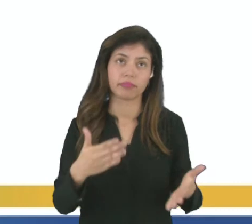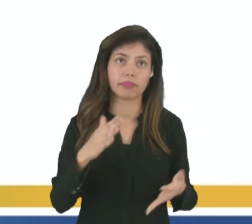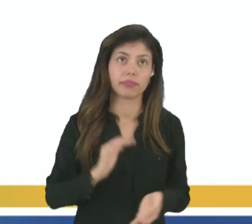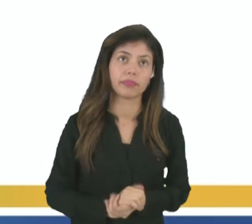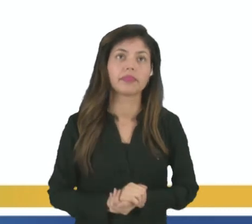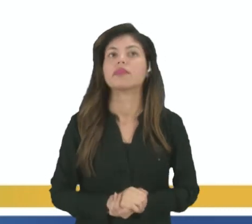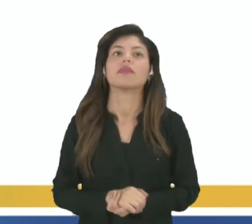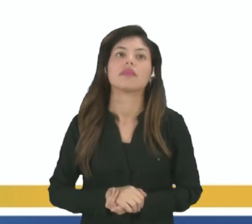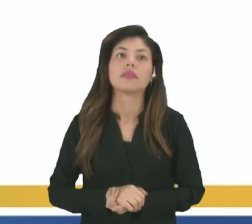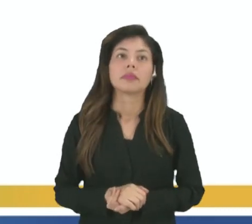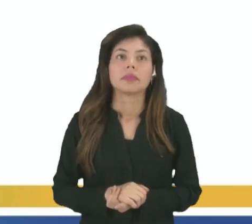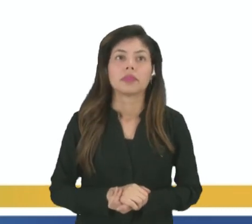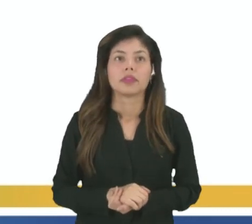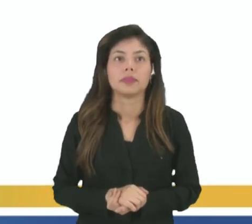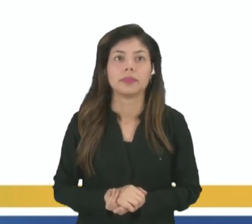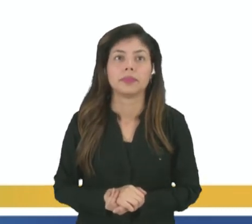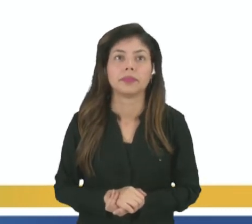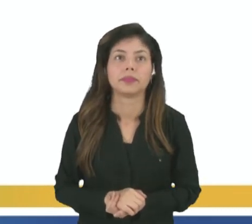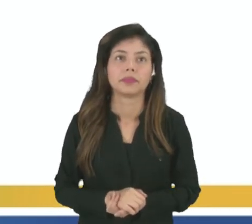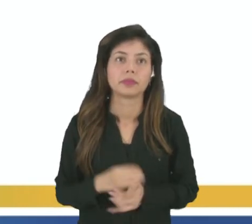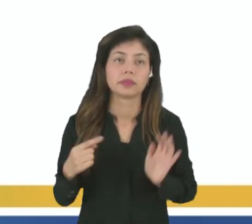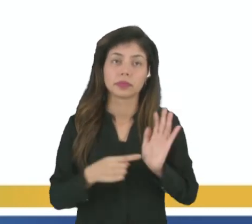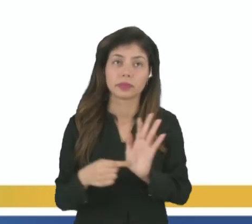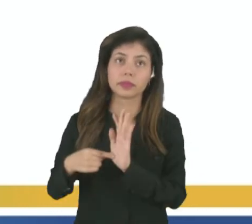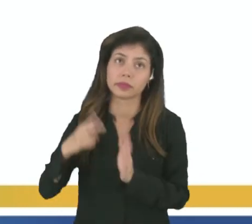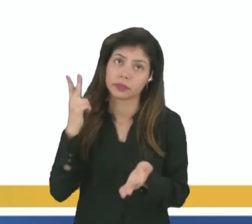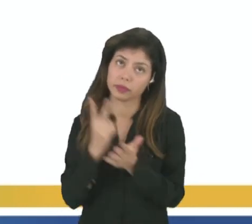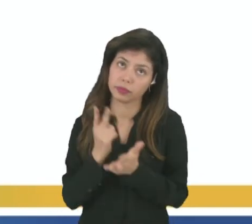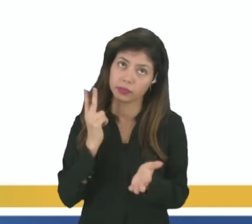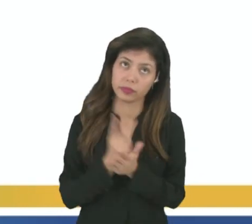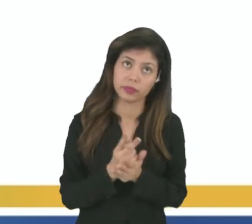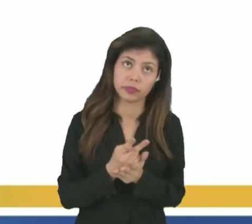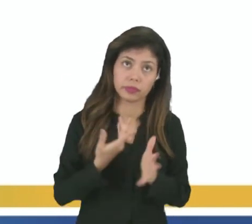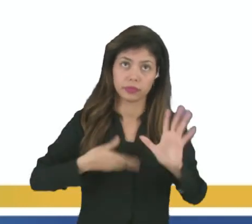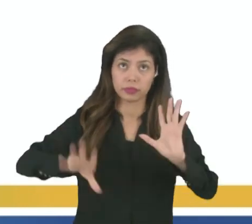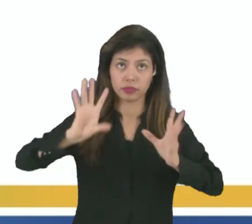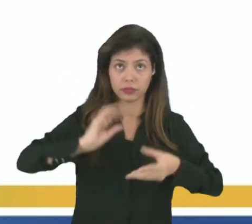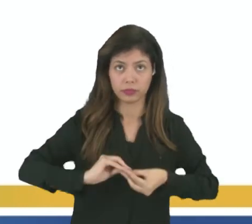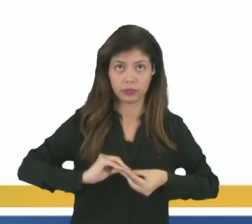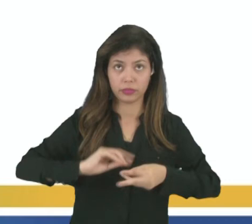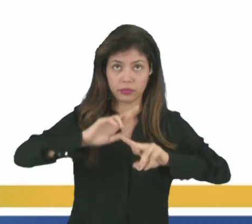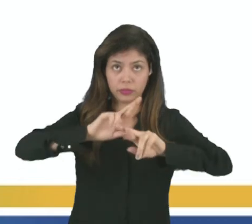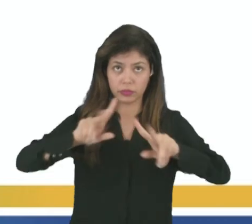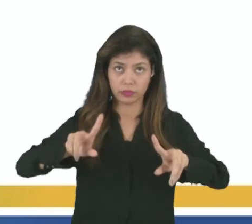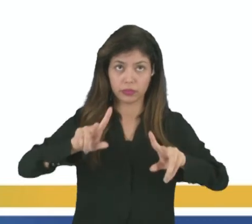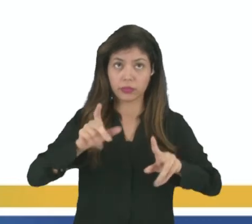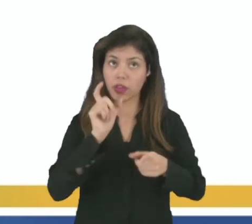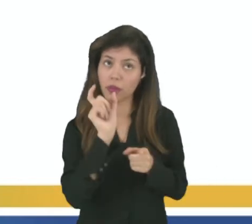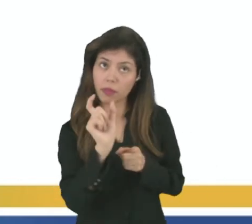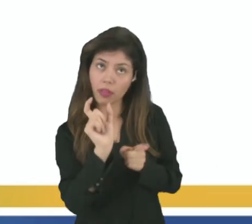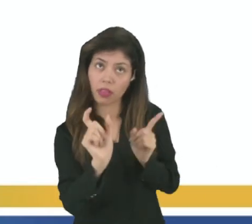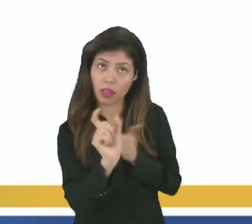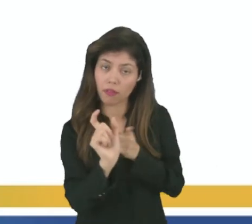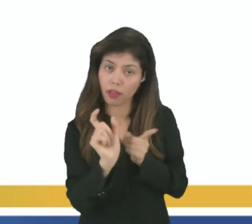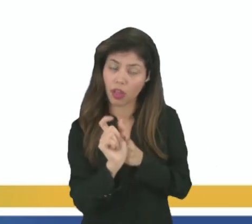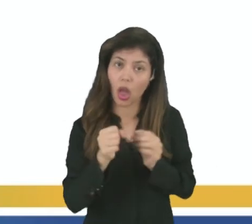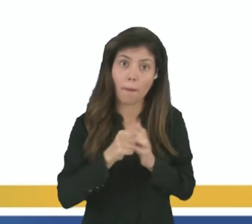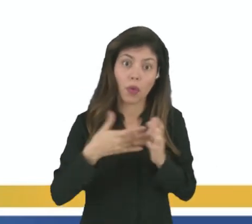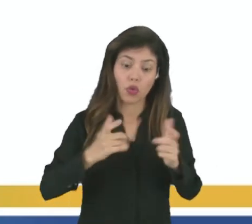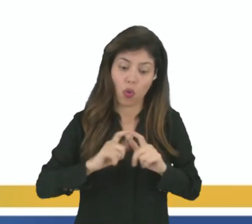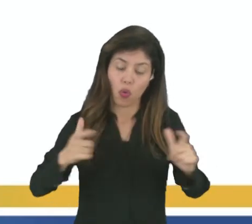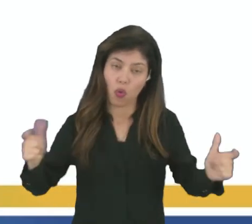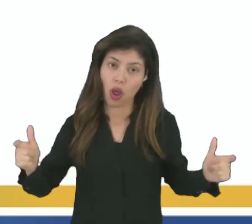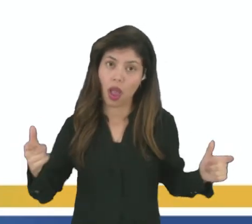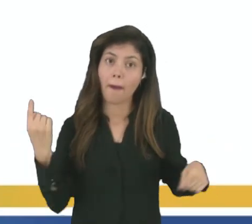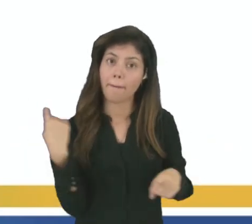bom? E estão sujeitos sempre os resumos críticos ao limite de palavras. Eles não podem ser muito extensos,